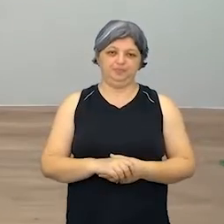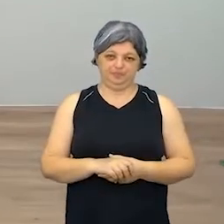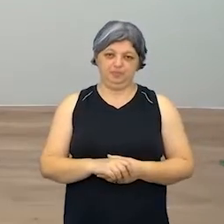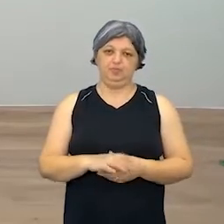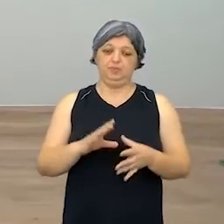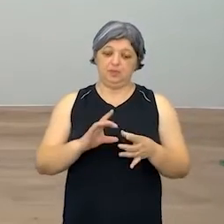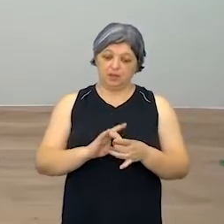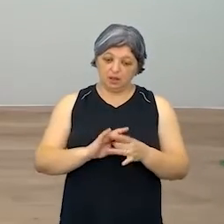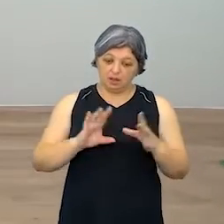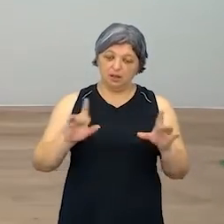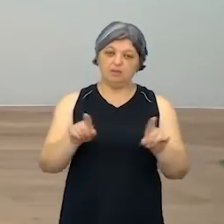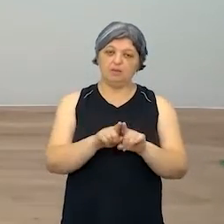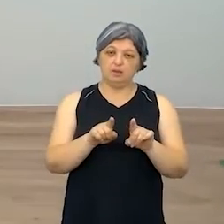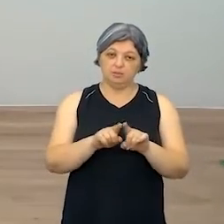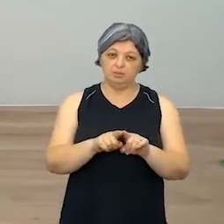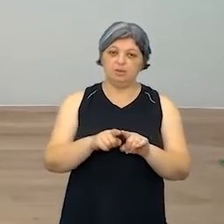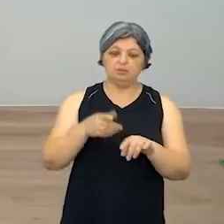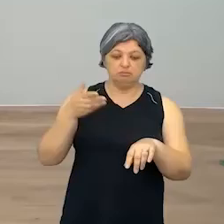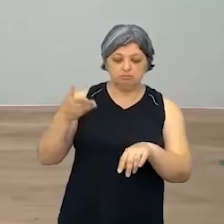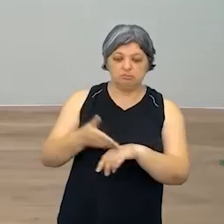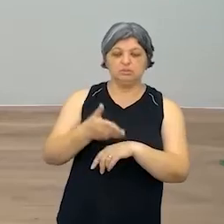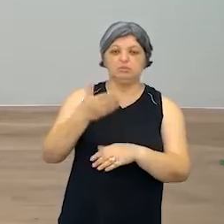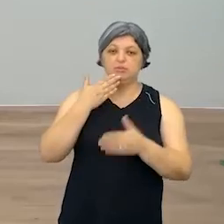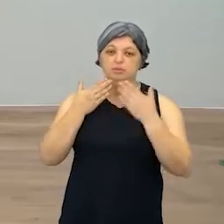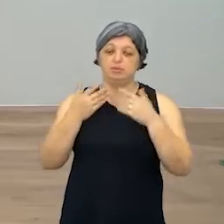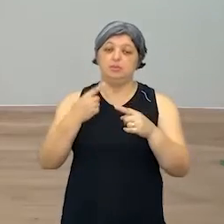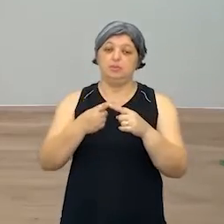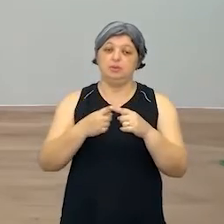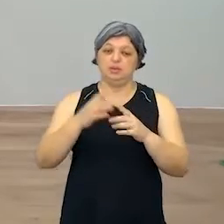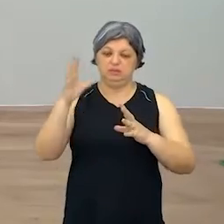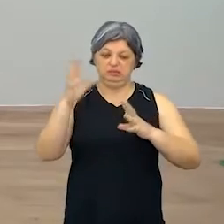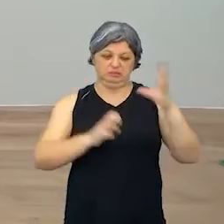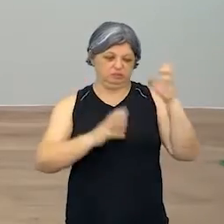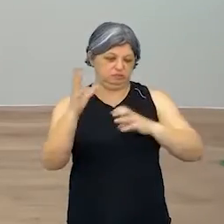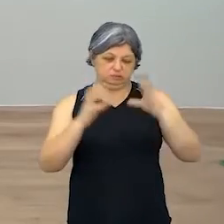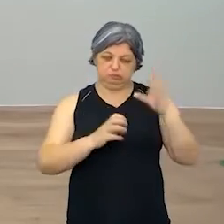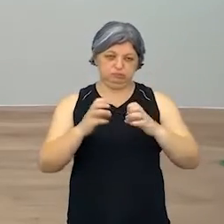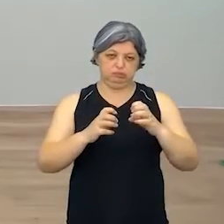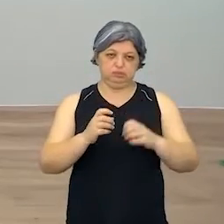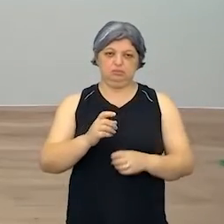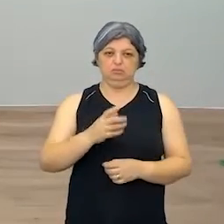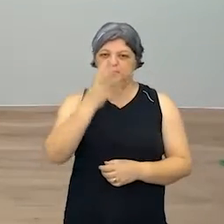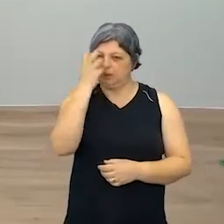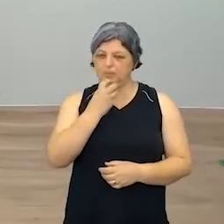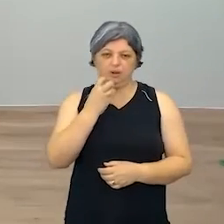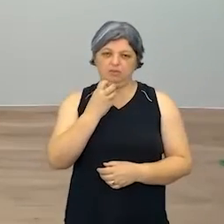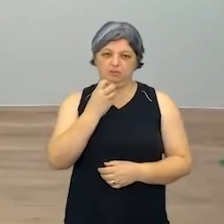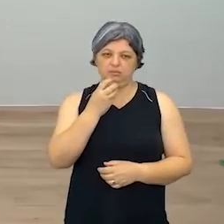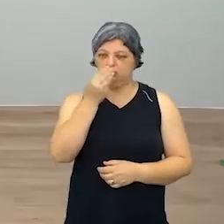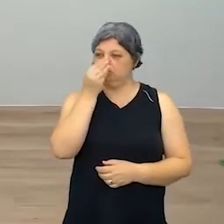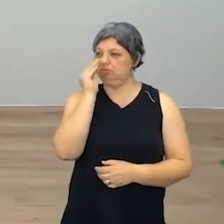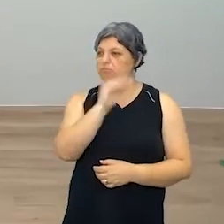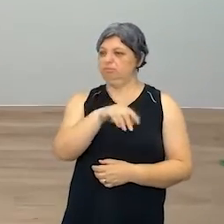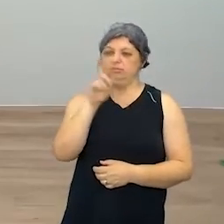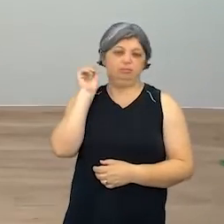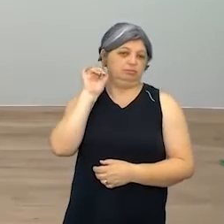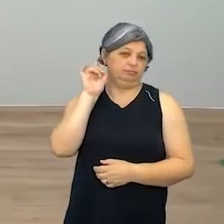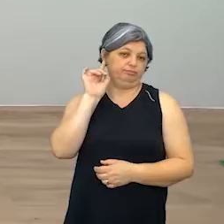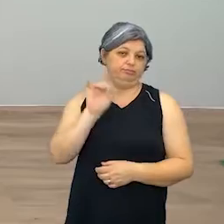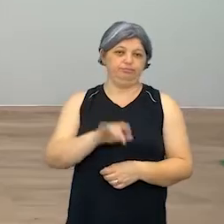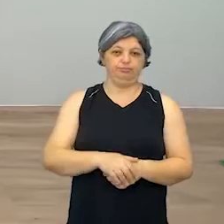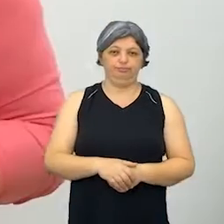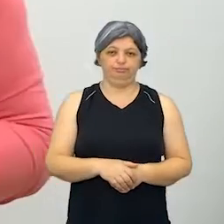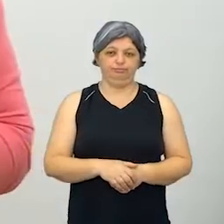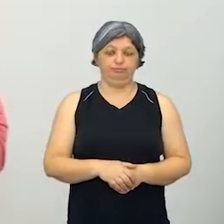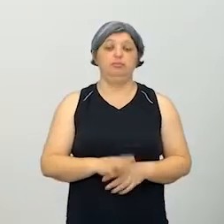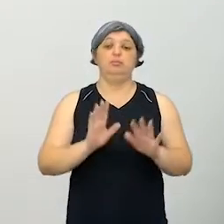Para entrar nessa conversa. Porque enquanto eles estão bravos, eles não estão disponíveis. Sequer estão ouvindo, né? Não estão ouvindo. Mas aí a